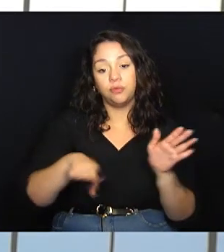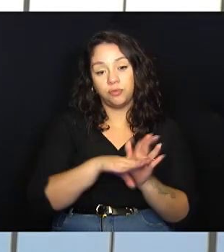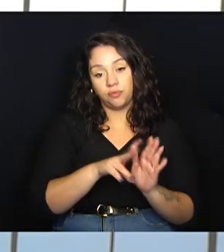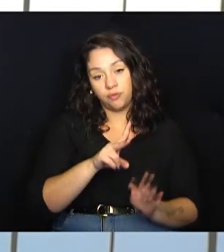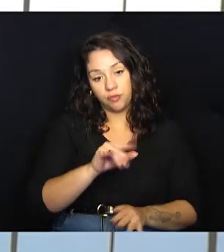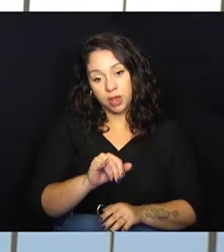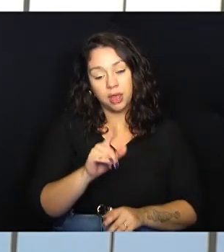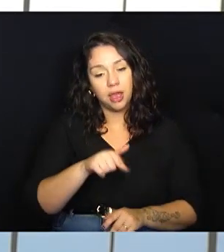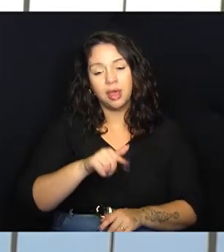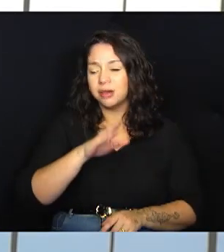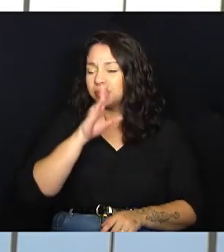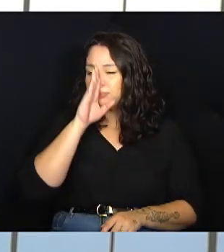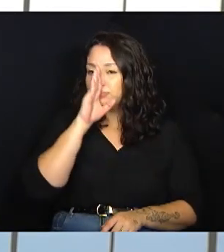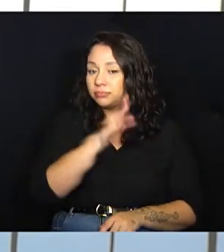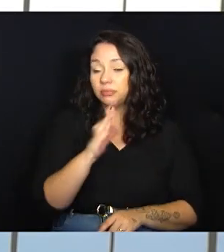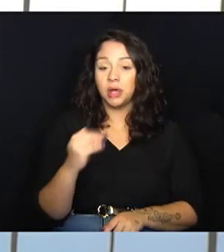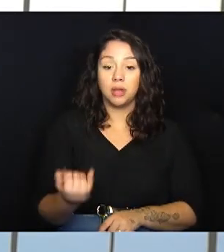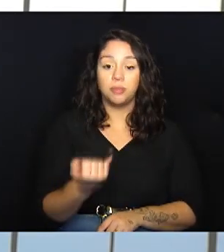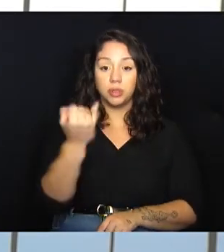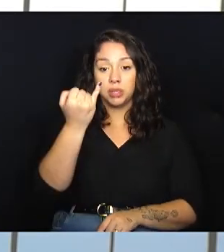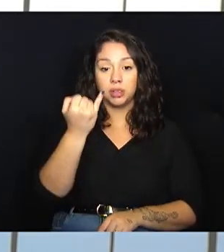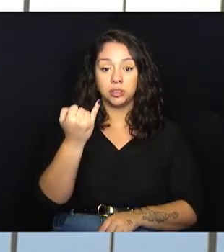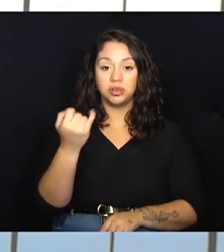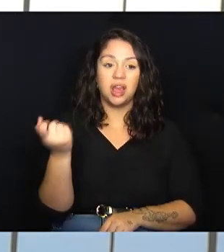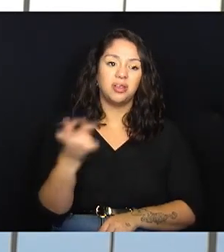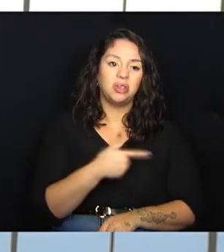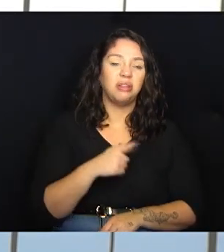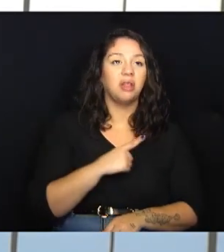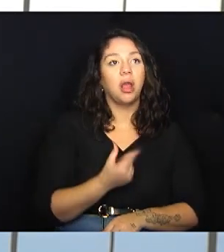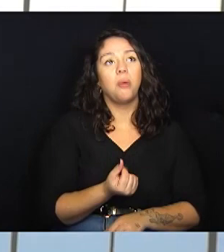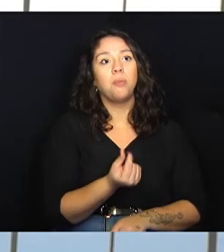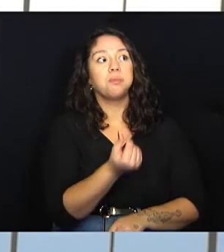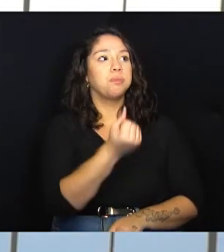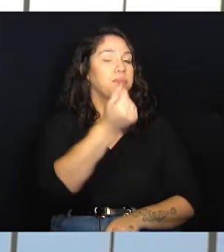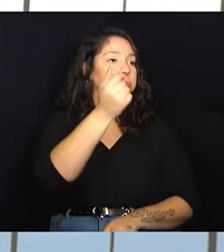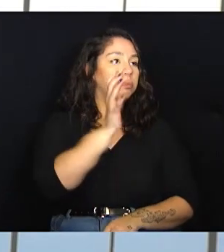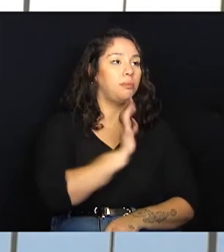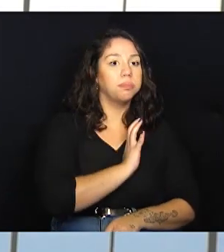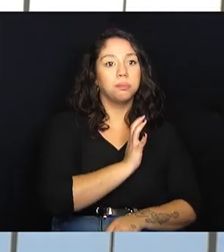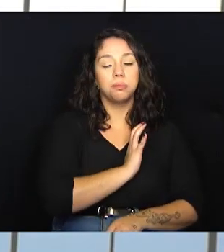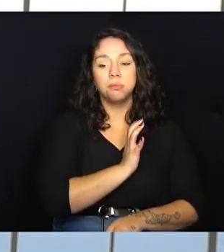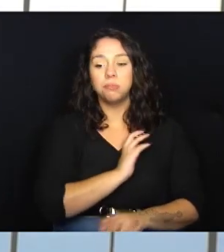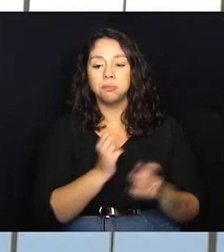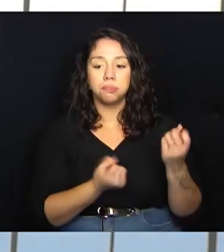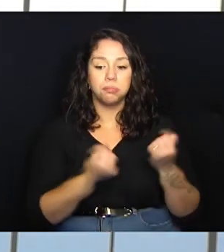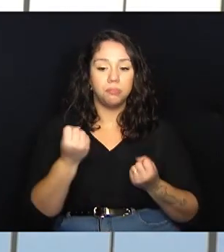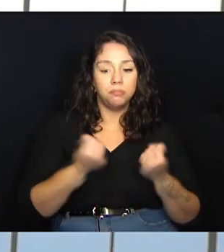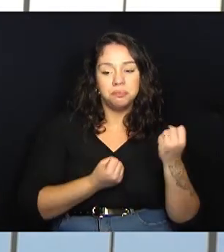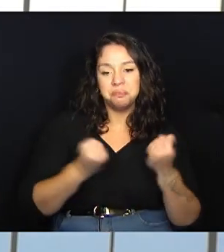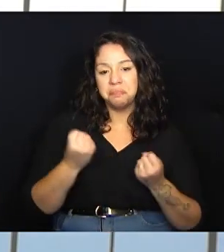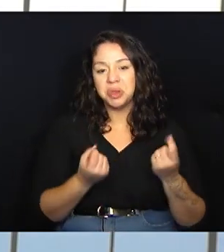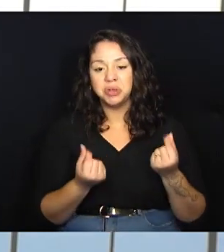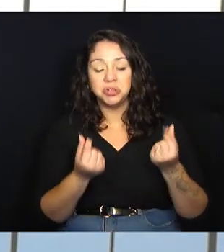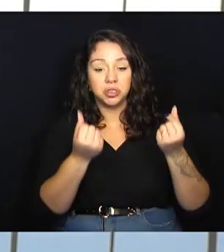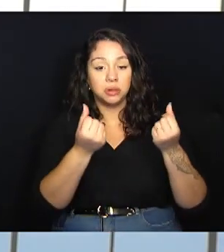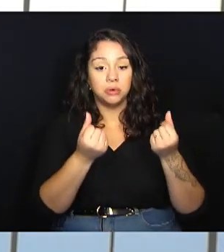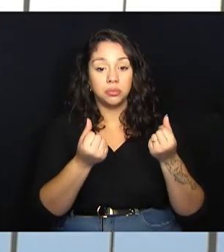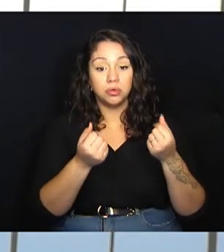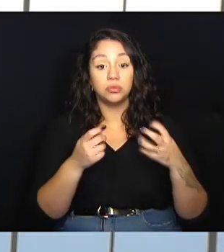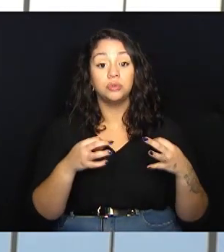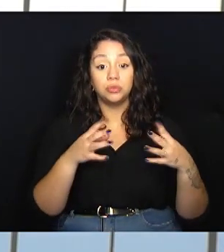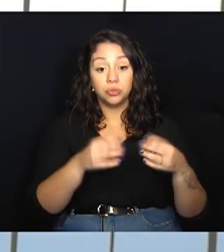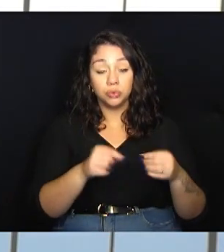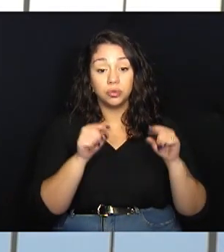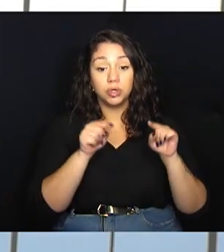mais importante do que ter grandes condições financeiras, né, carro, dinheiro. Acho que tudo isso